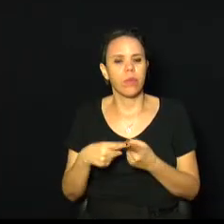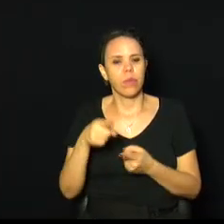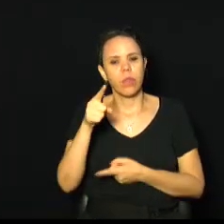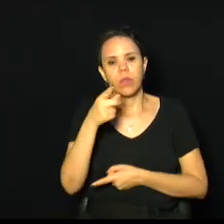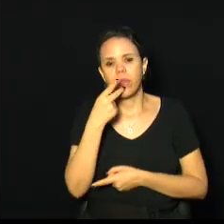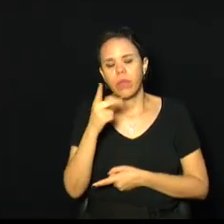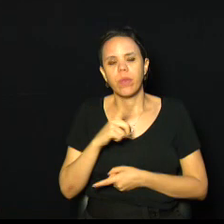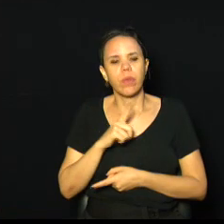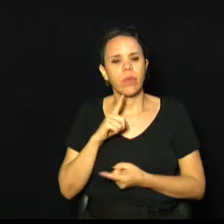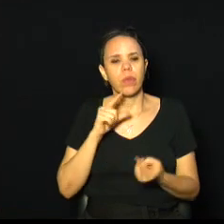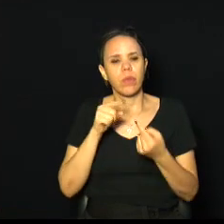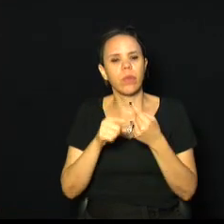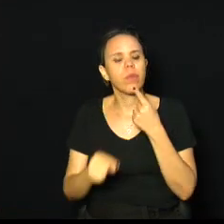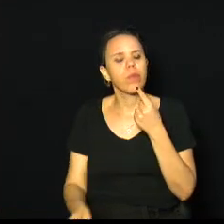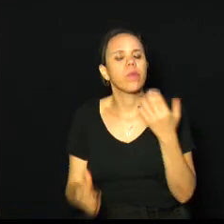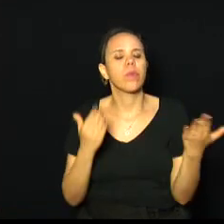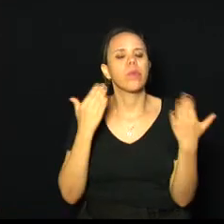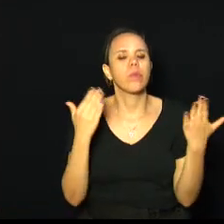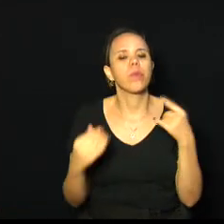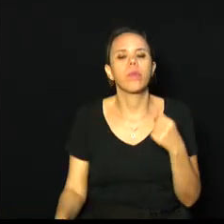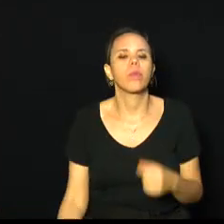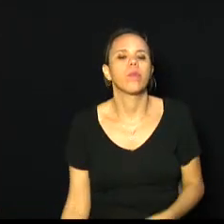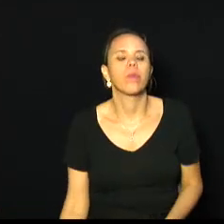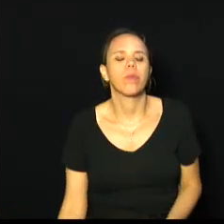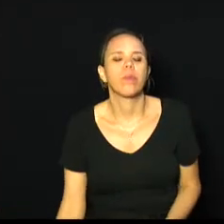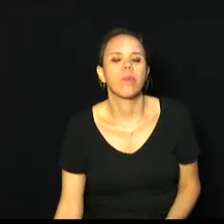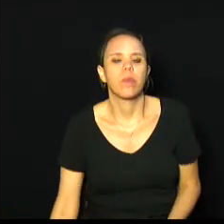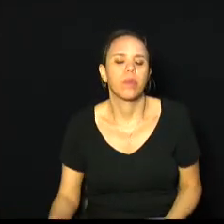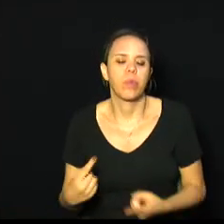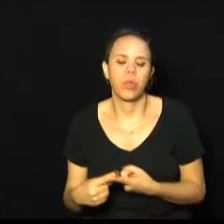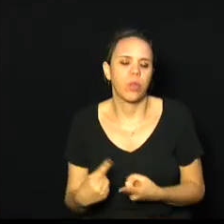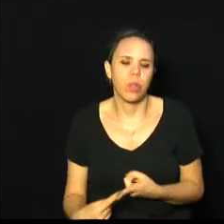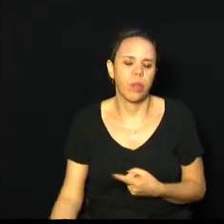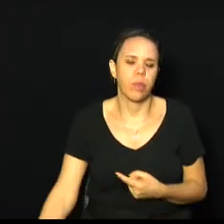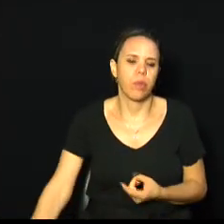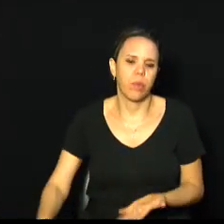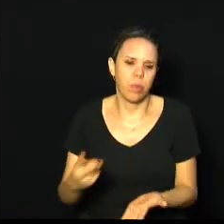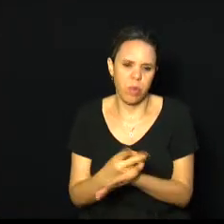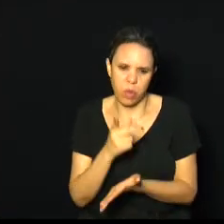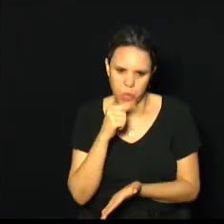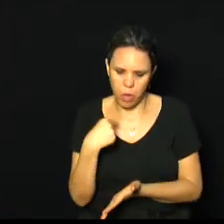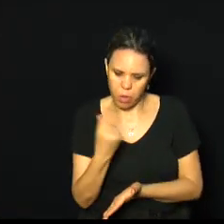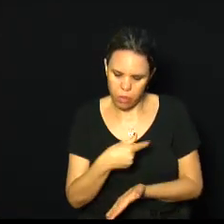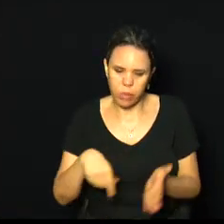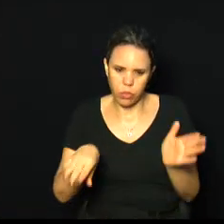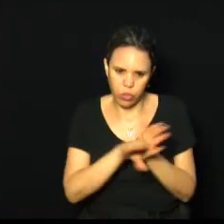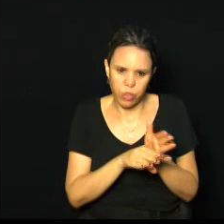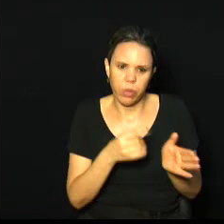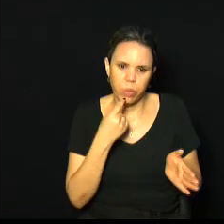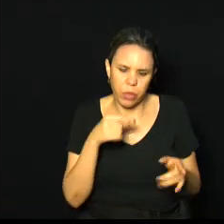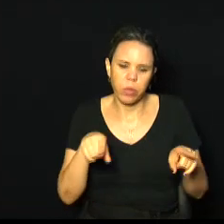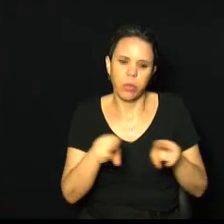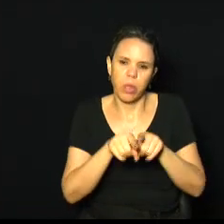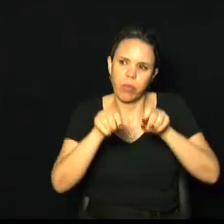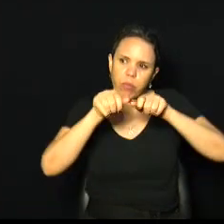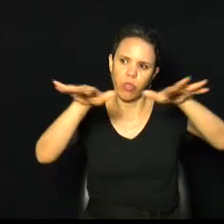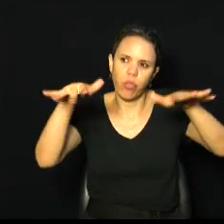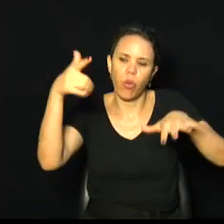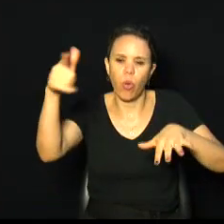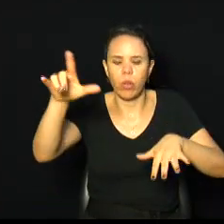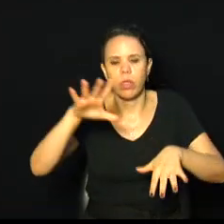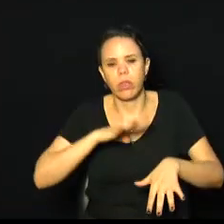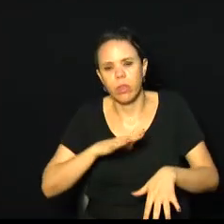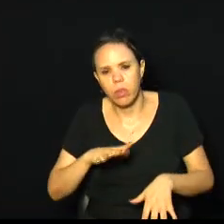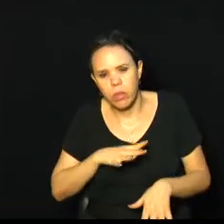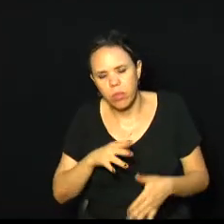que tem a ver isso com Campinas? A mesma água que nos abastece em Campinas, abastece Águas